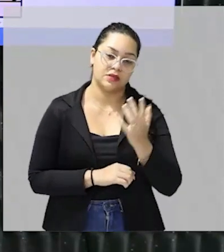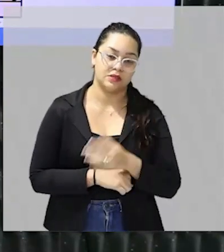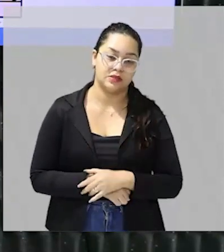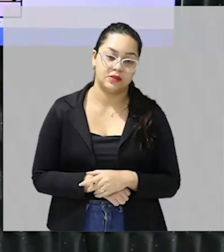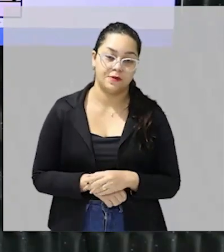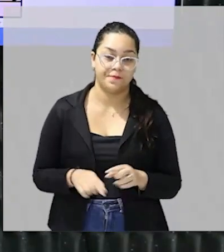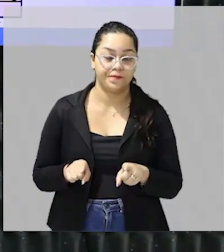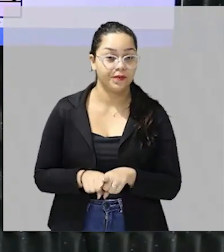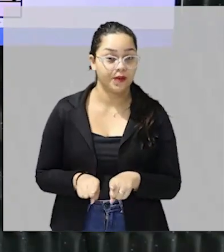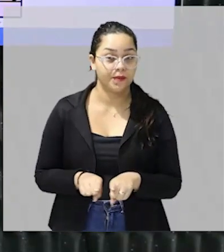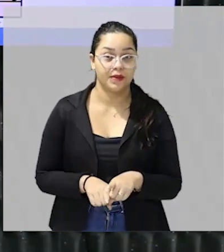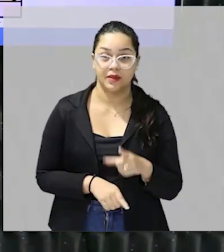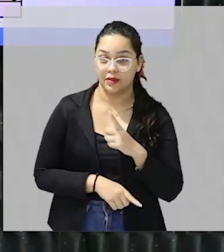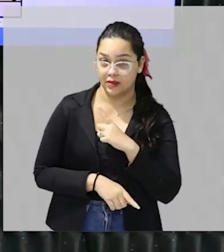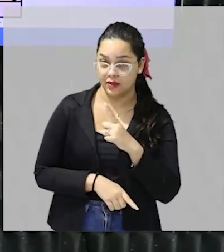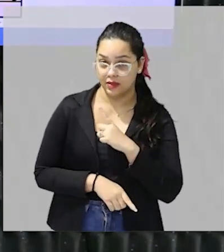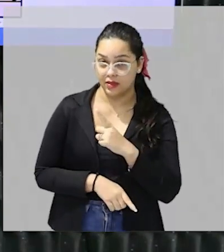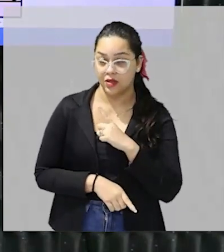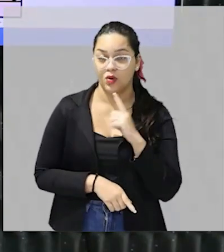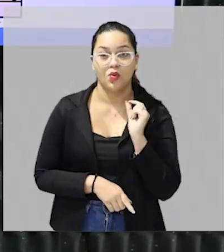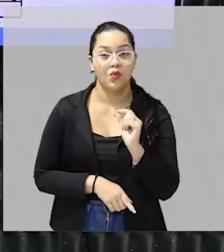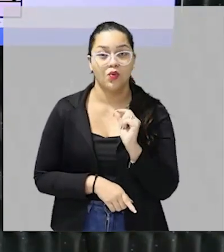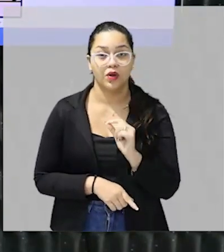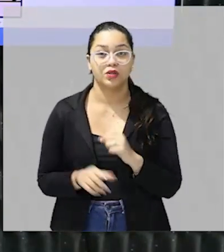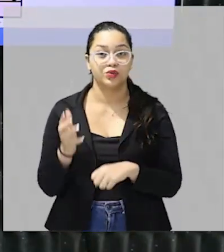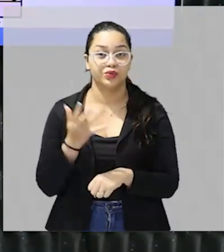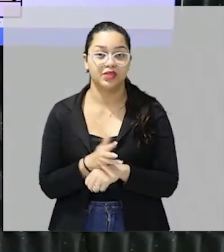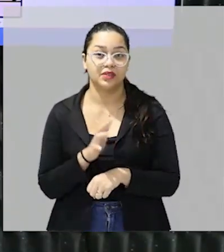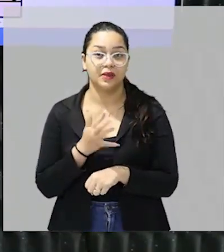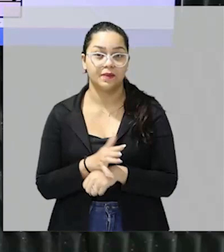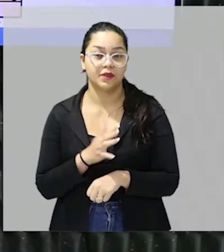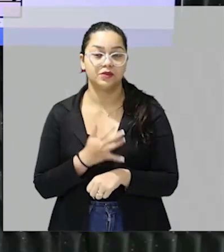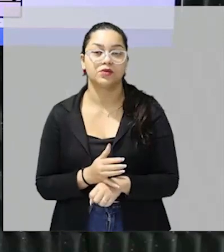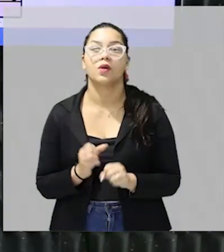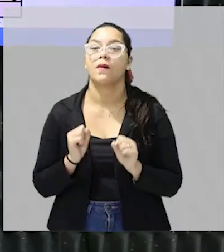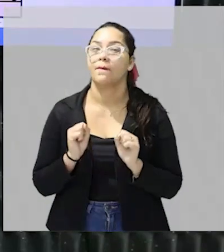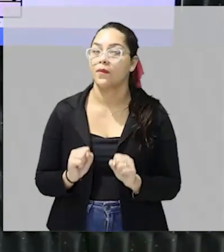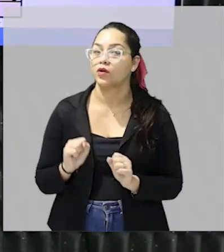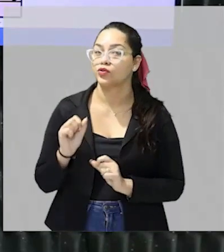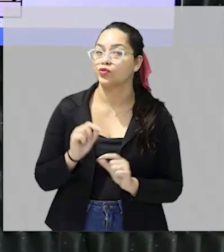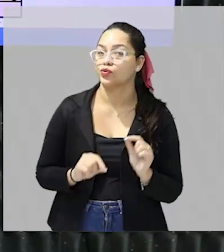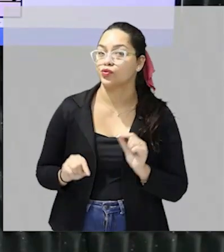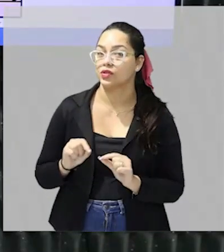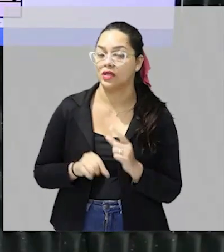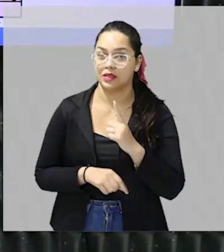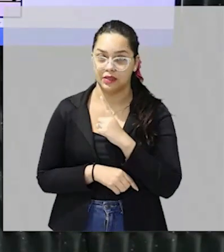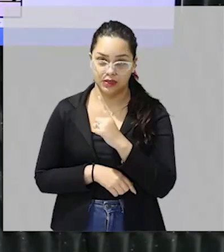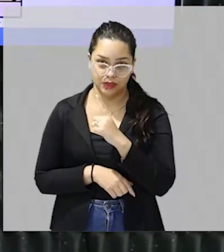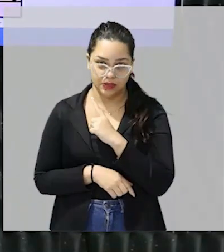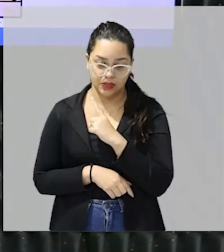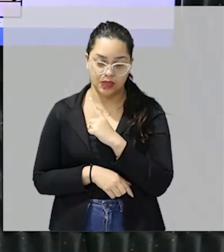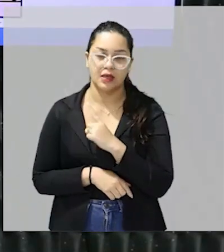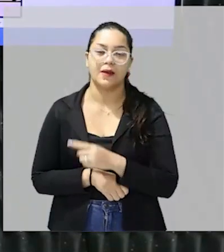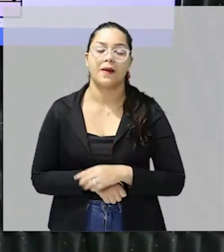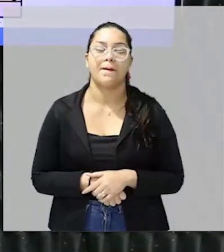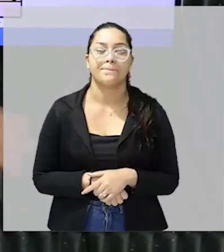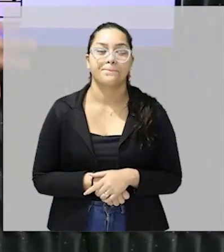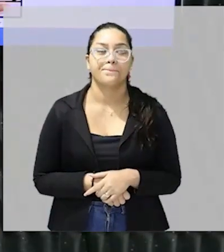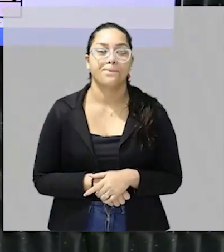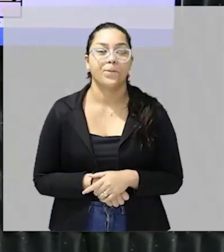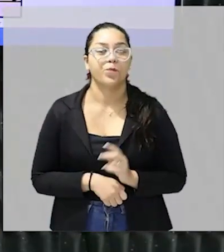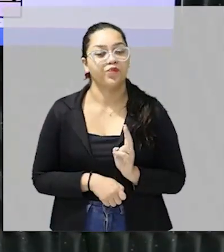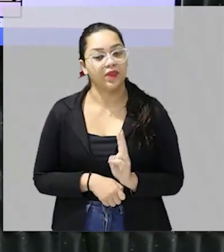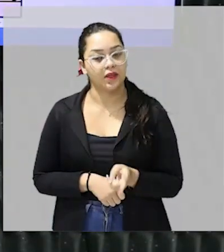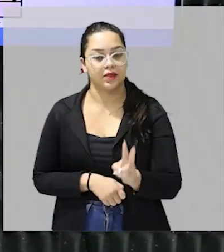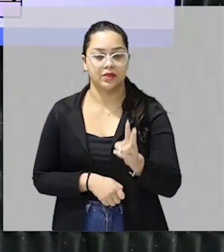Uma uma periodização de um treinamento, ela deve levar em consideração